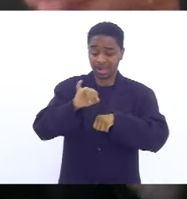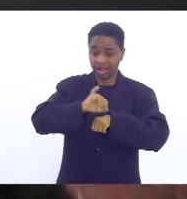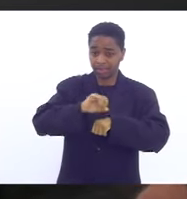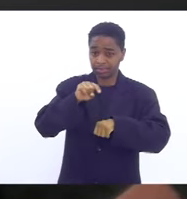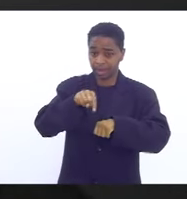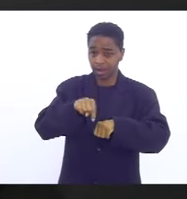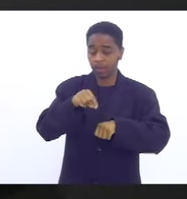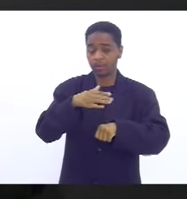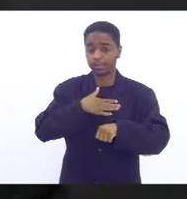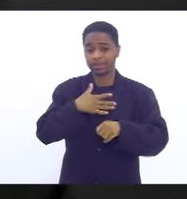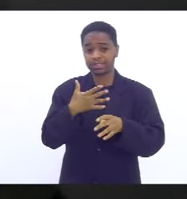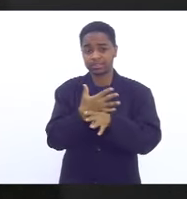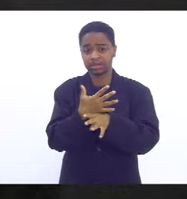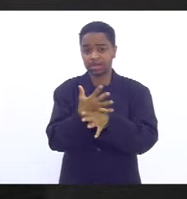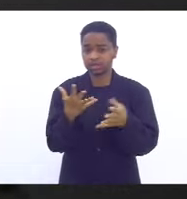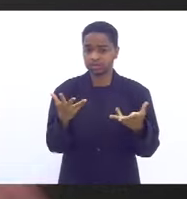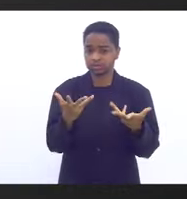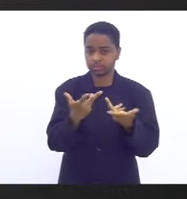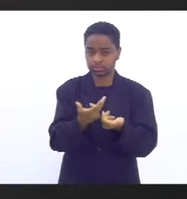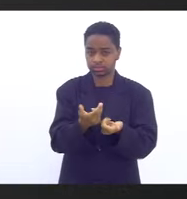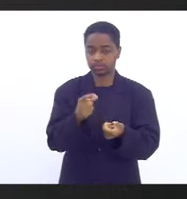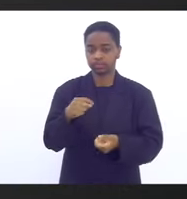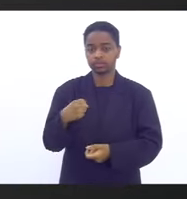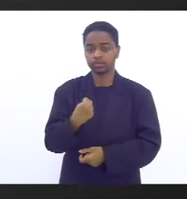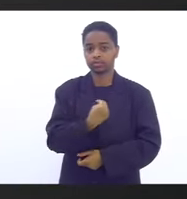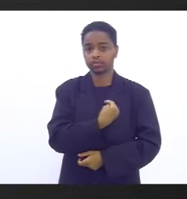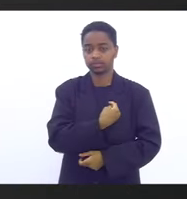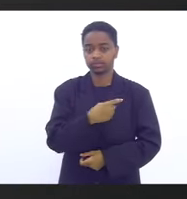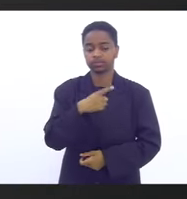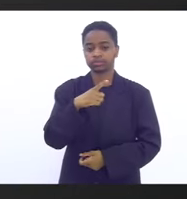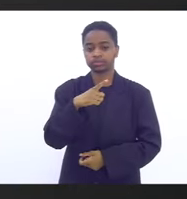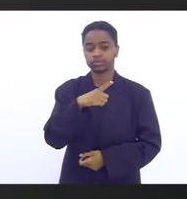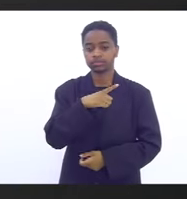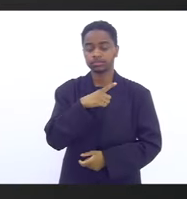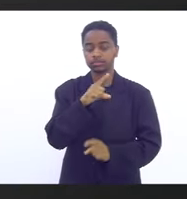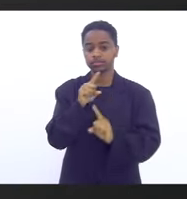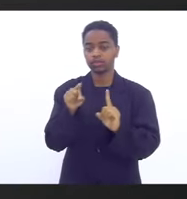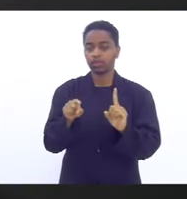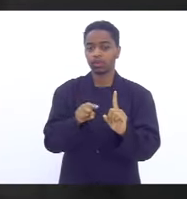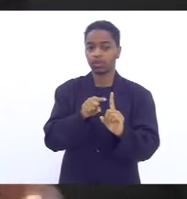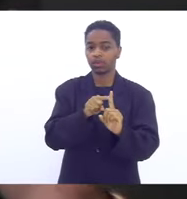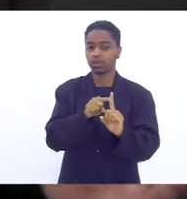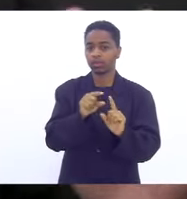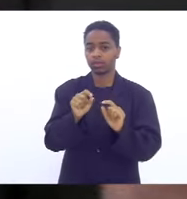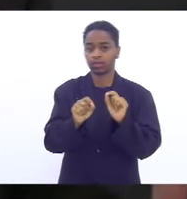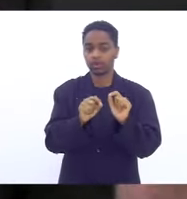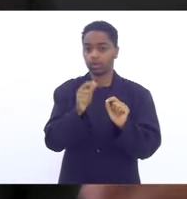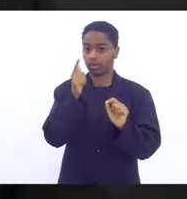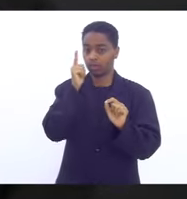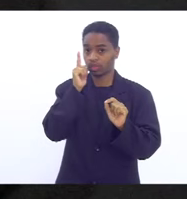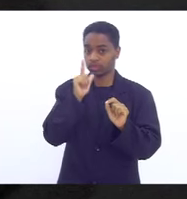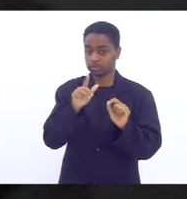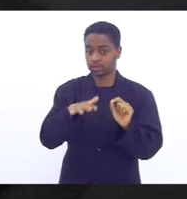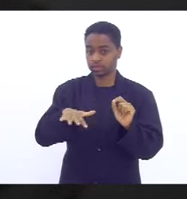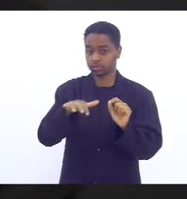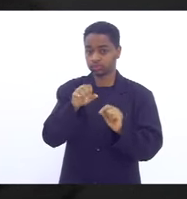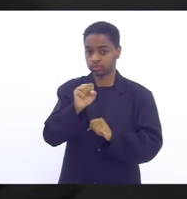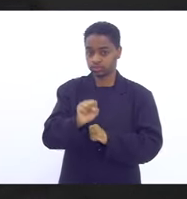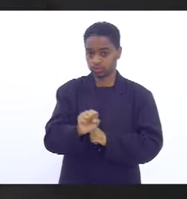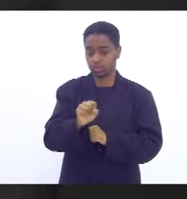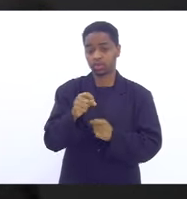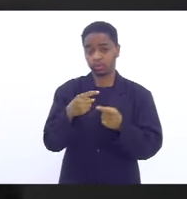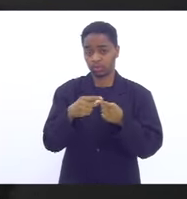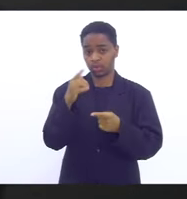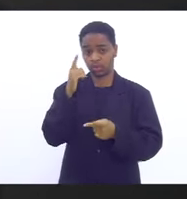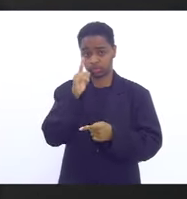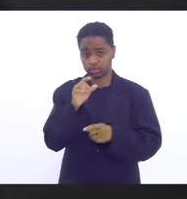minha cidade maravilhosa, nós temos esse objetivo conseguido na Zona Sul.